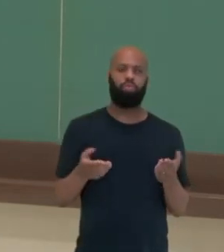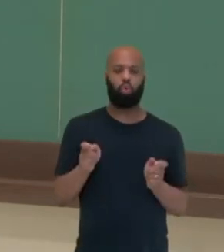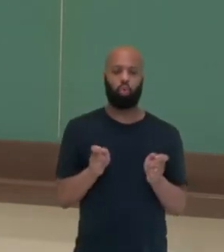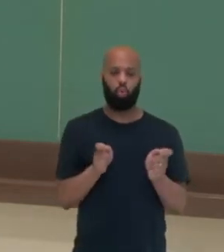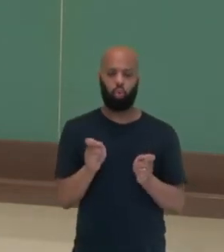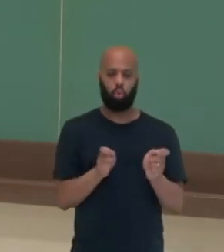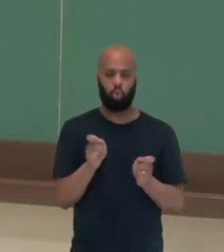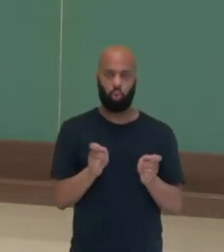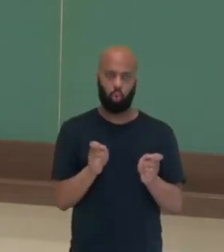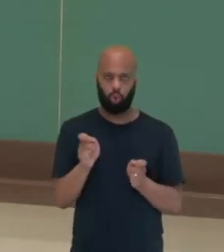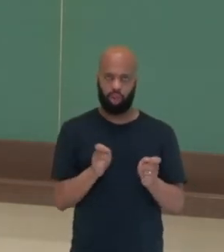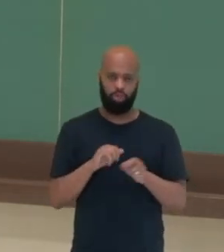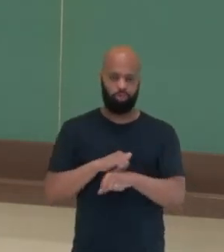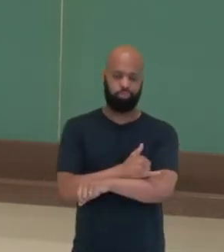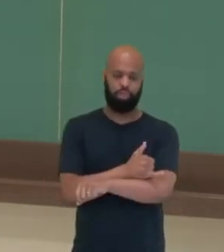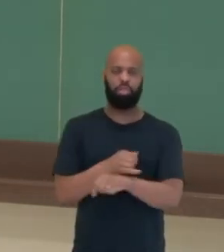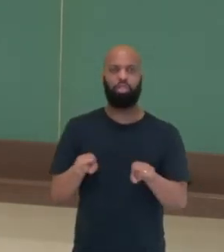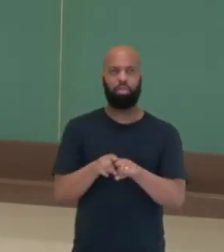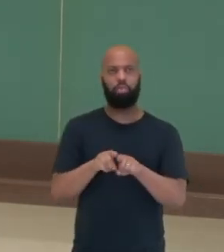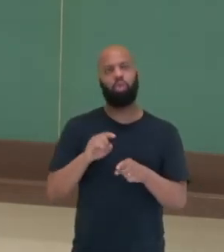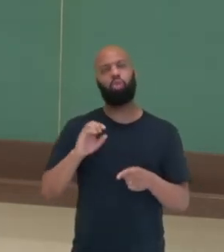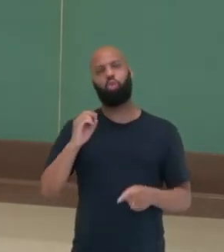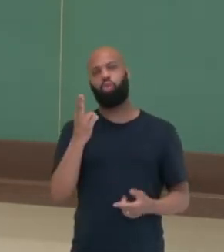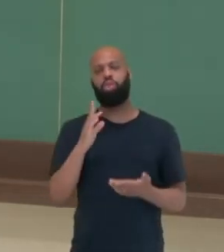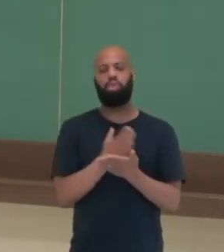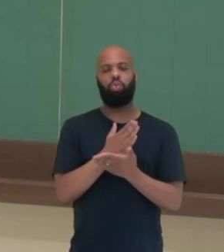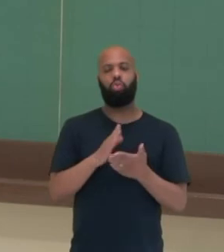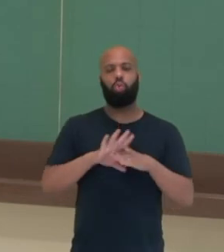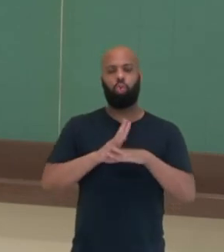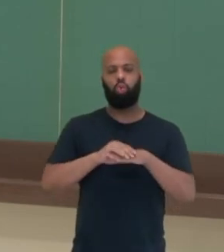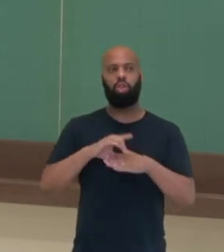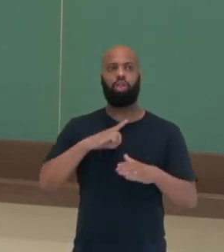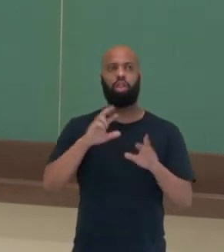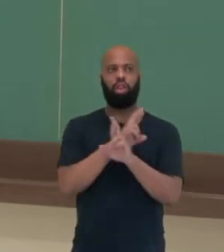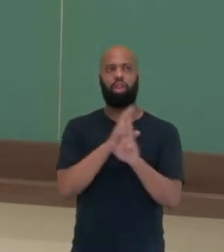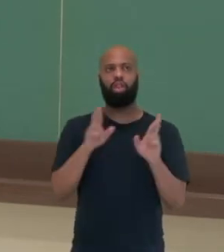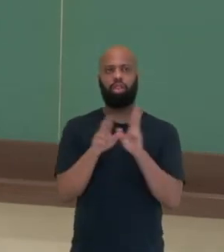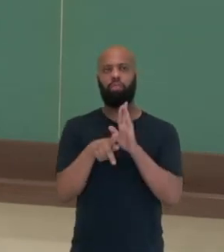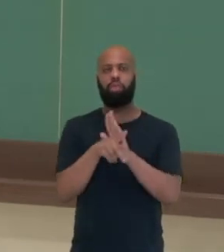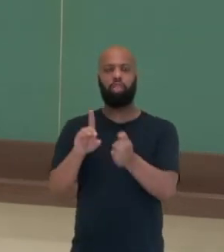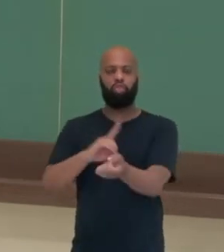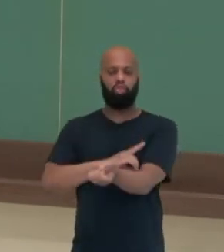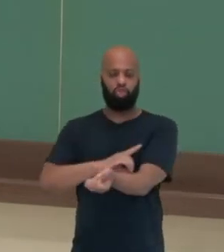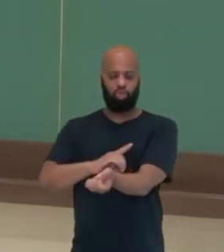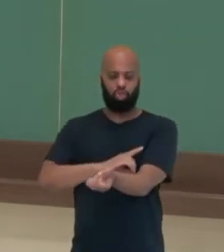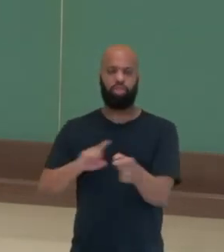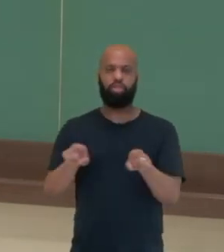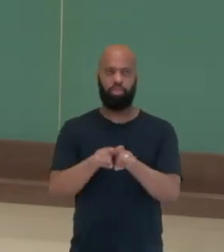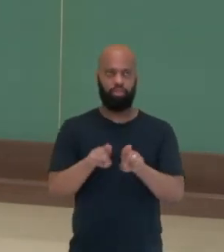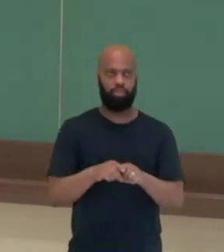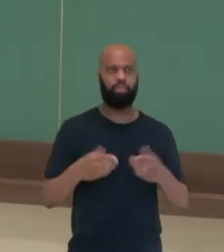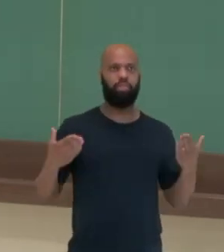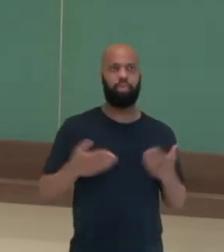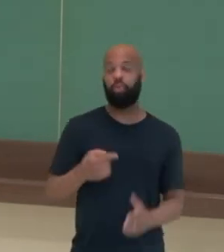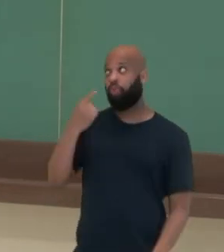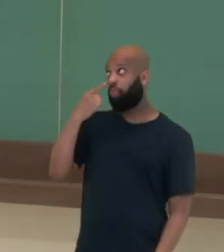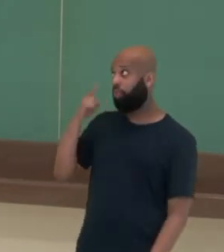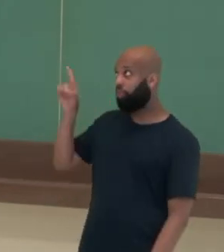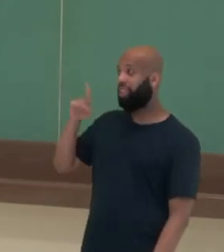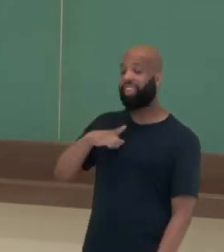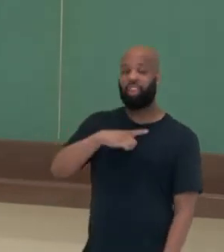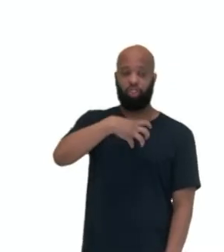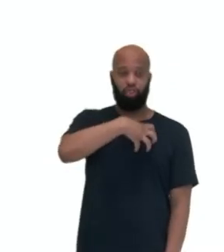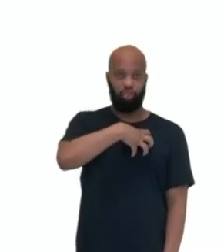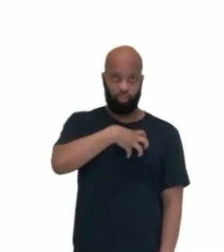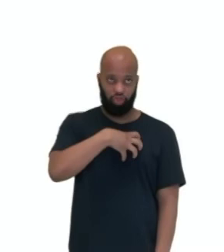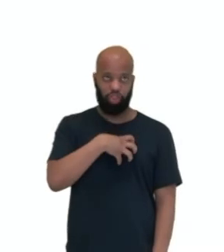controlar peso, tá? Ou então alguma doença relacionada, principalmente no caso aí, a diabetes. Observe aqui as fórmulas